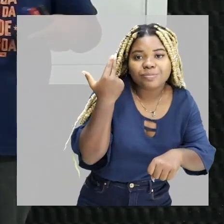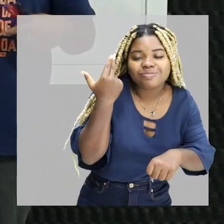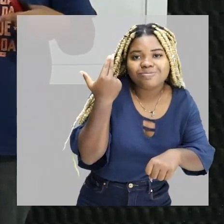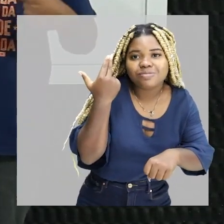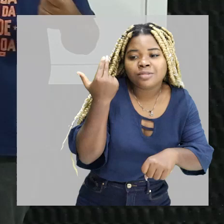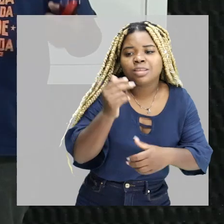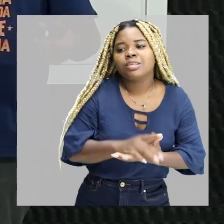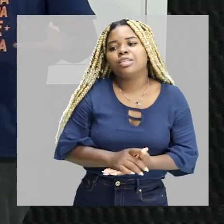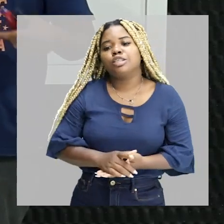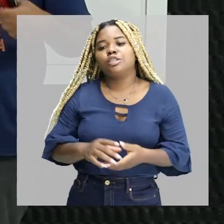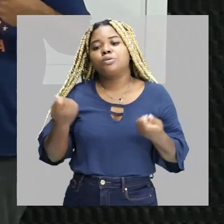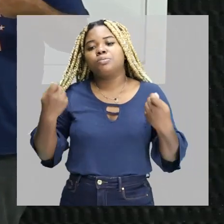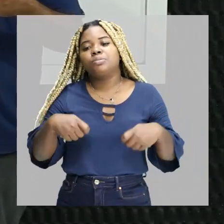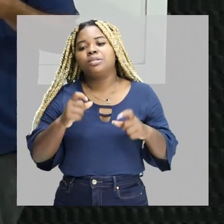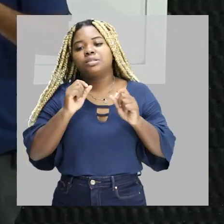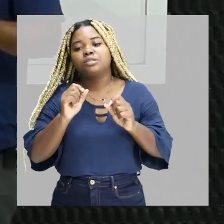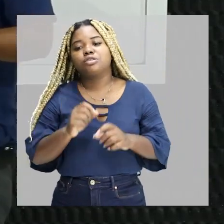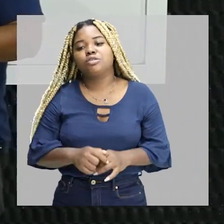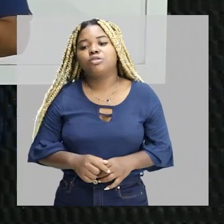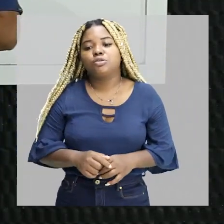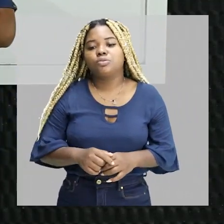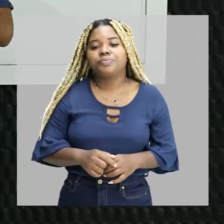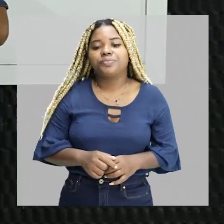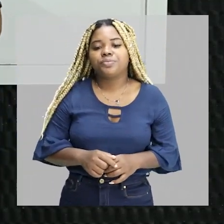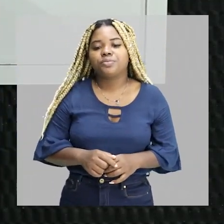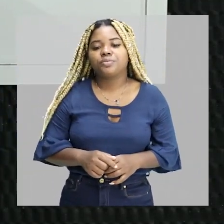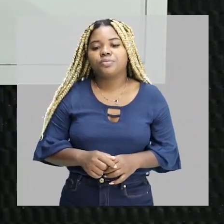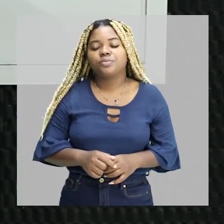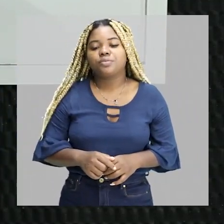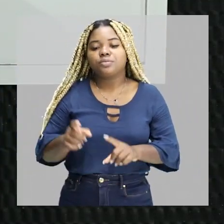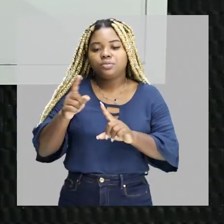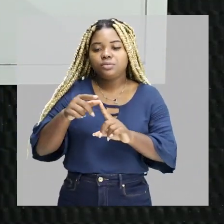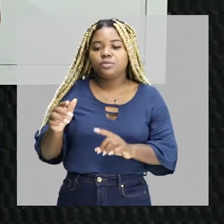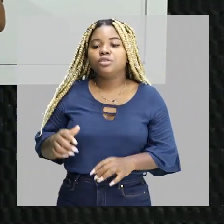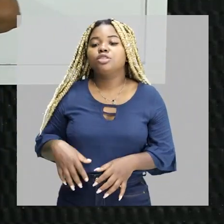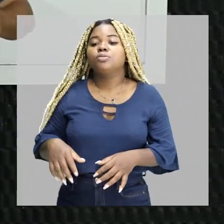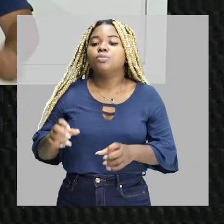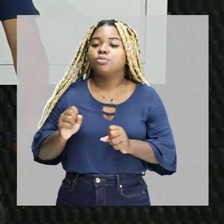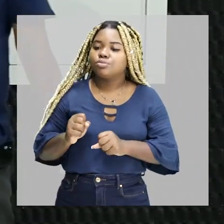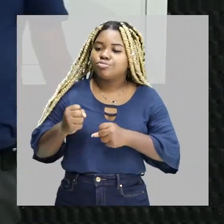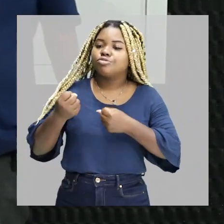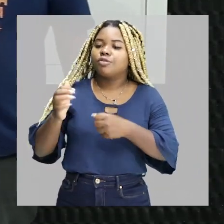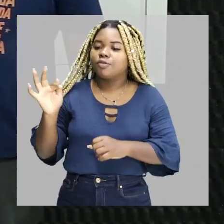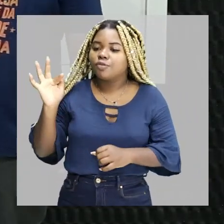de força, vai fazer com que aquele pneu ele acabe ali rodando, né,